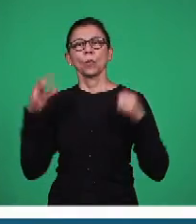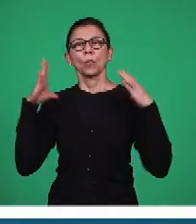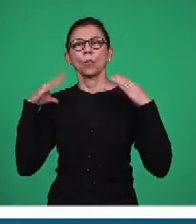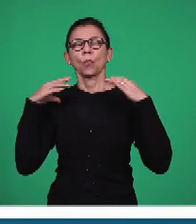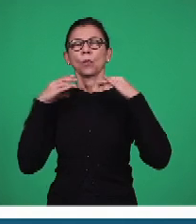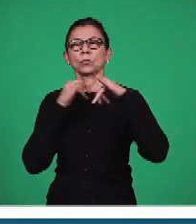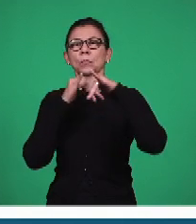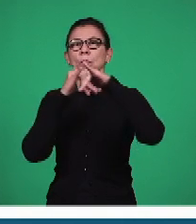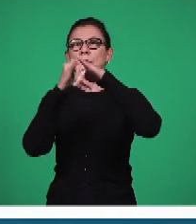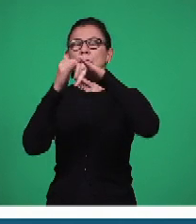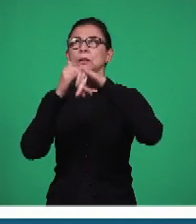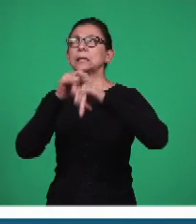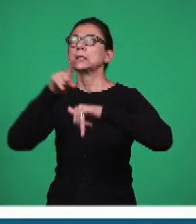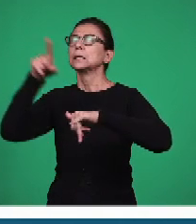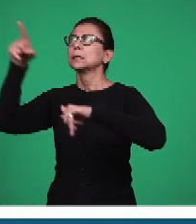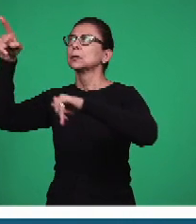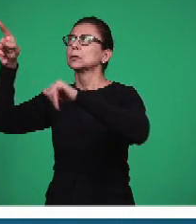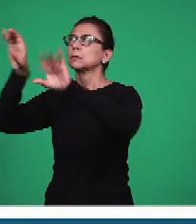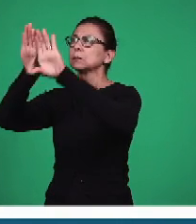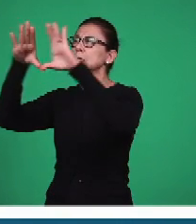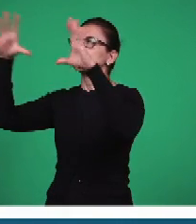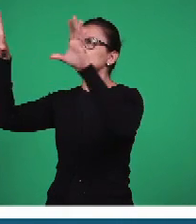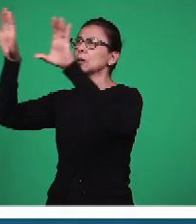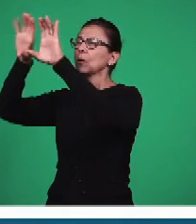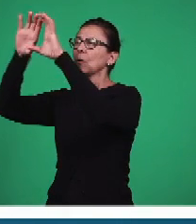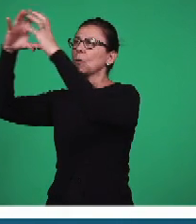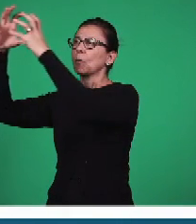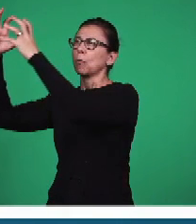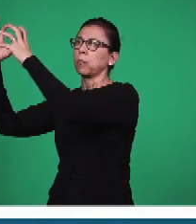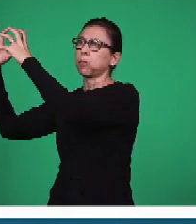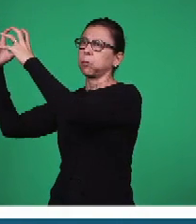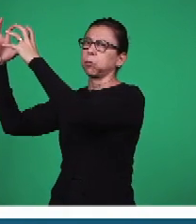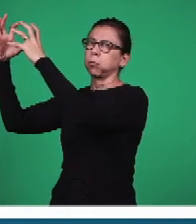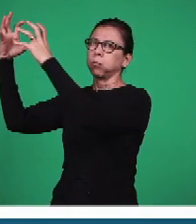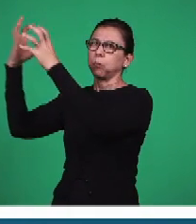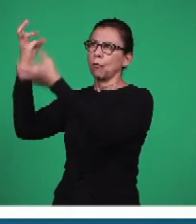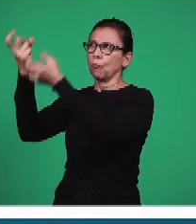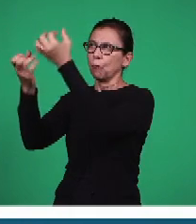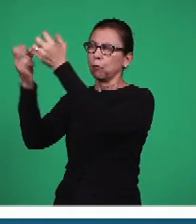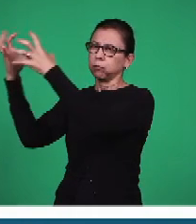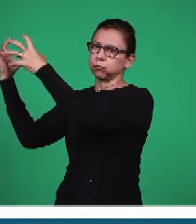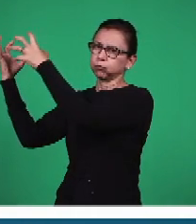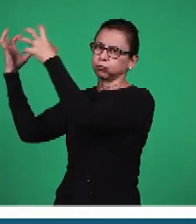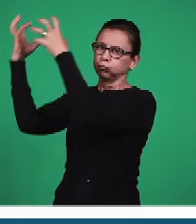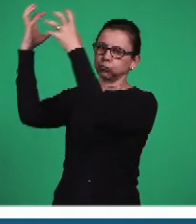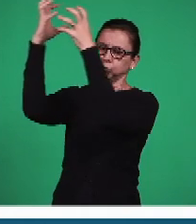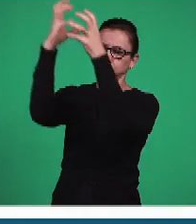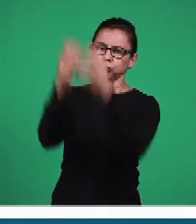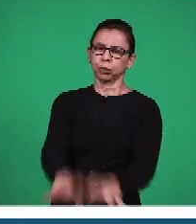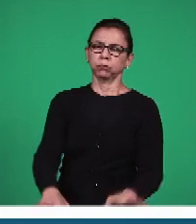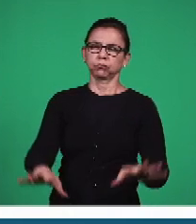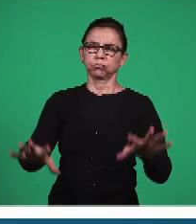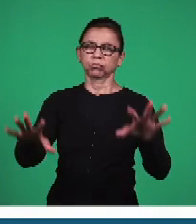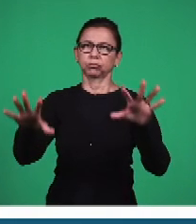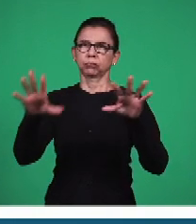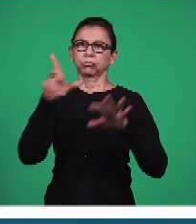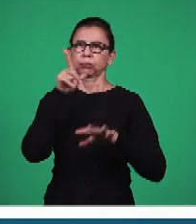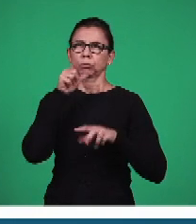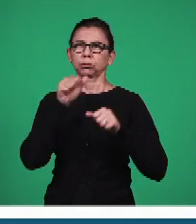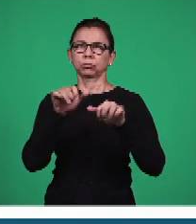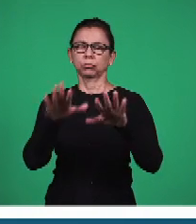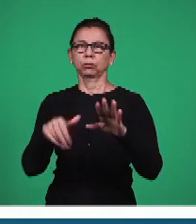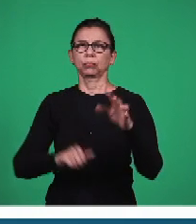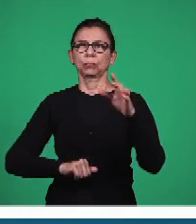uma grande estrela ardendo como uma tocha e caiu sobre a terça parte dos rios e sobre as fontes das águas. E o nome da estrela era